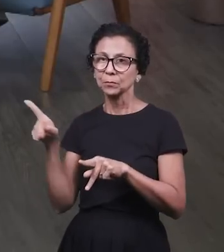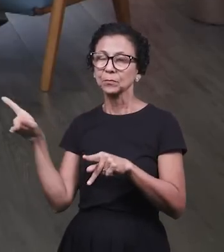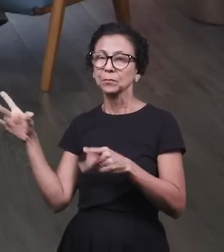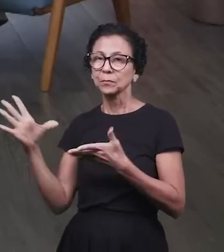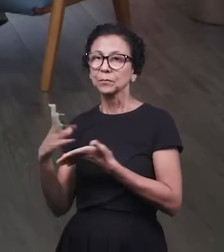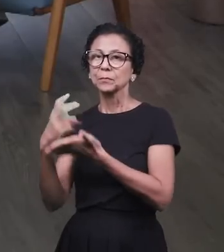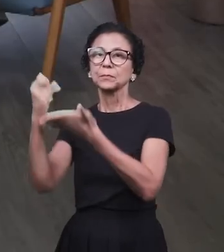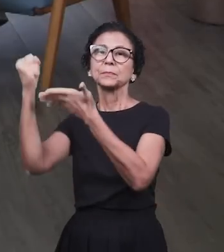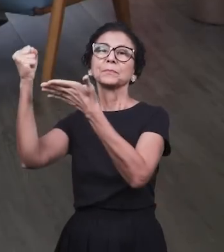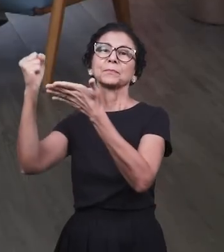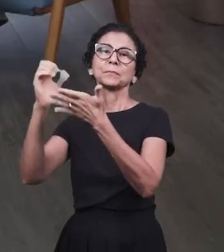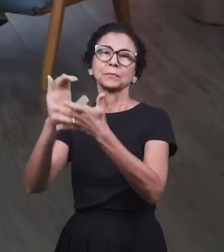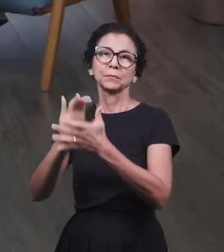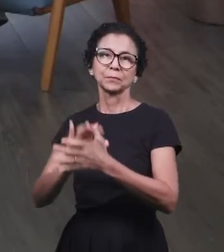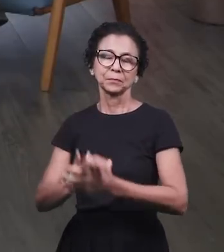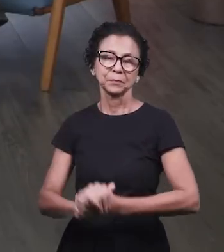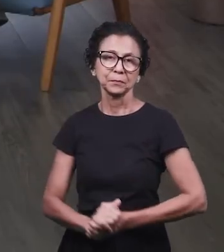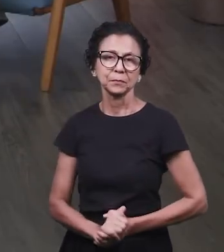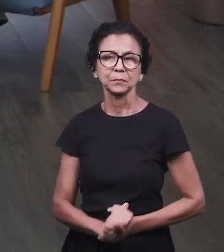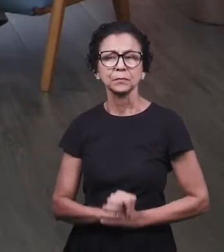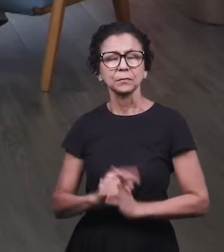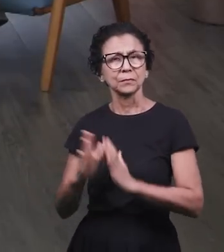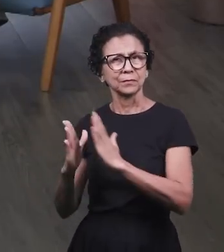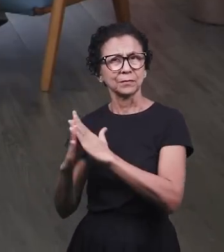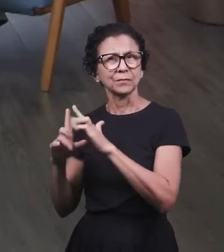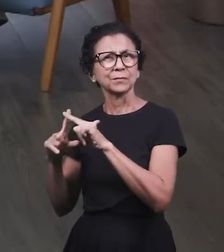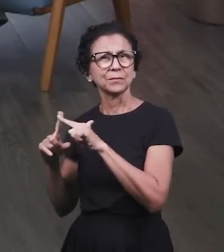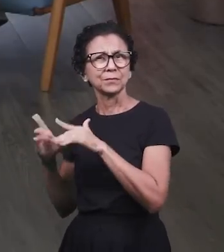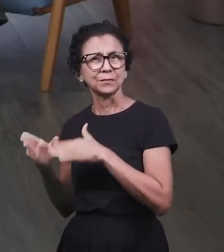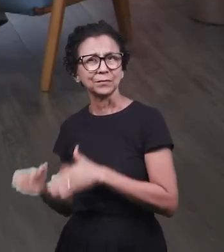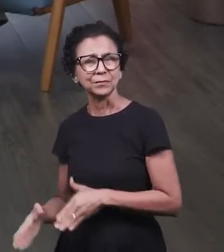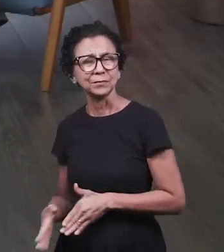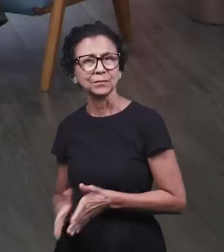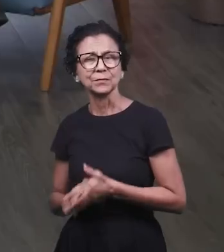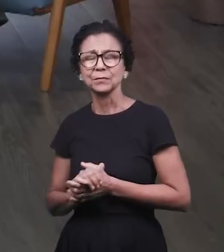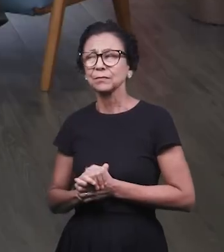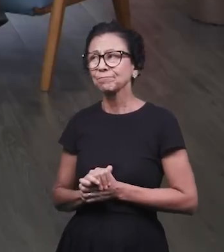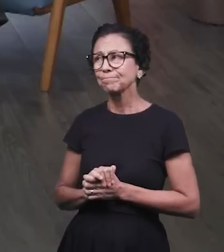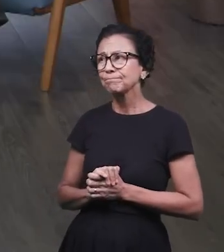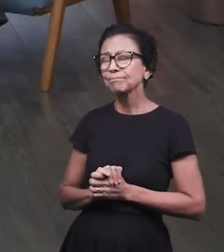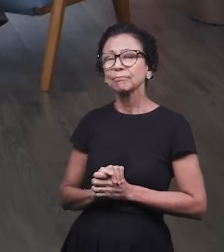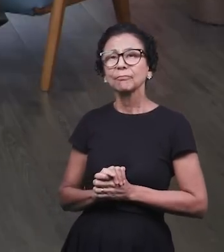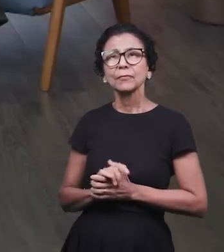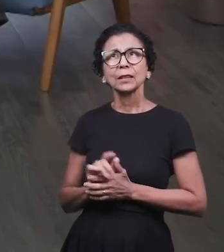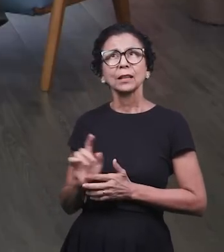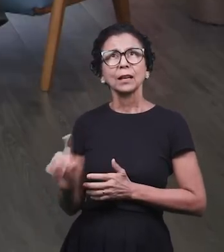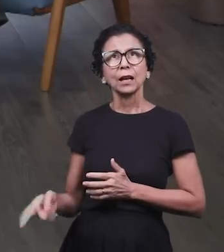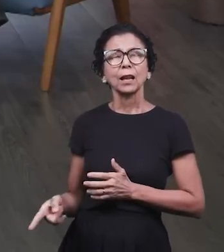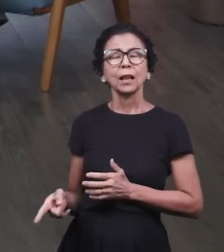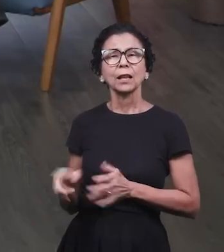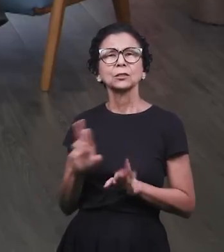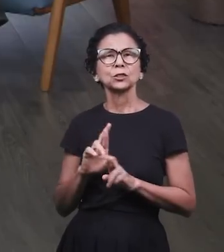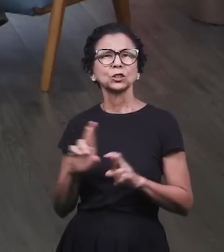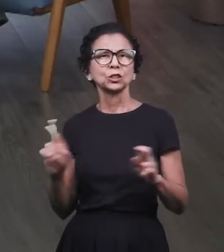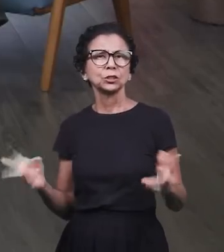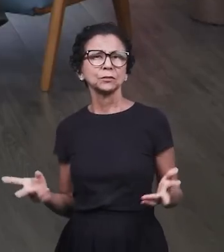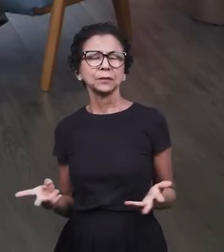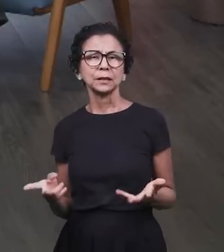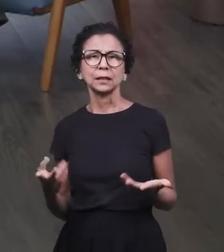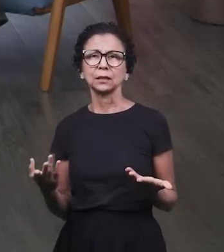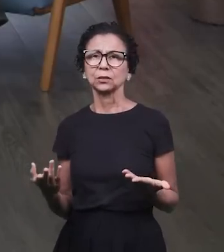se destaca. Agora, ela se destaca não é pela cultura, que